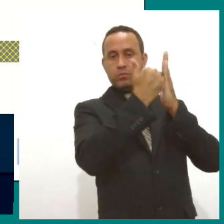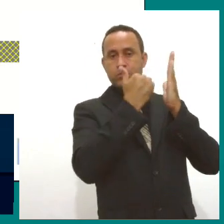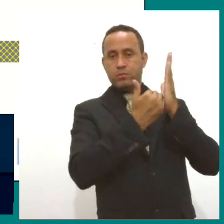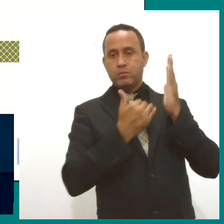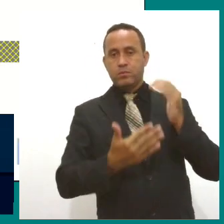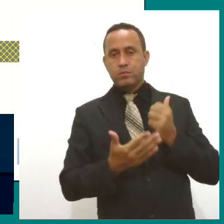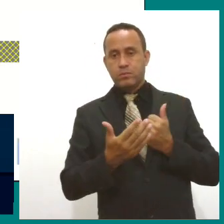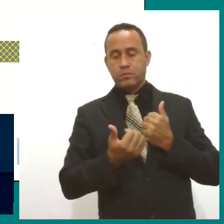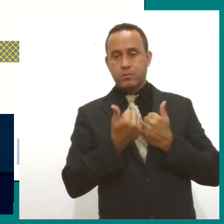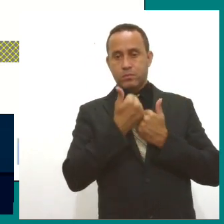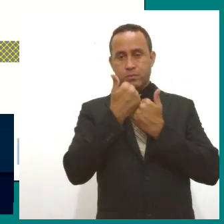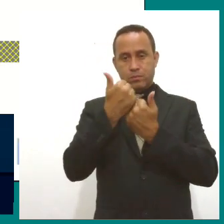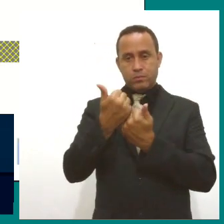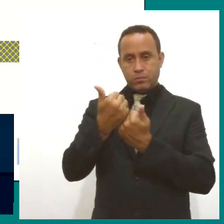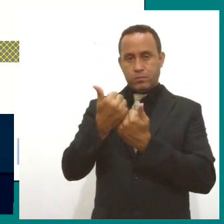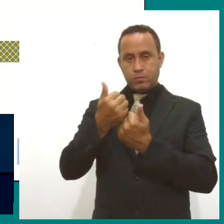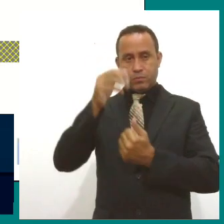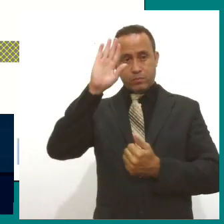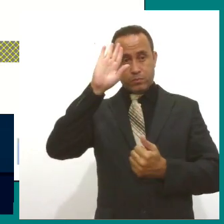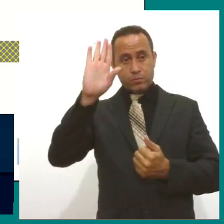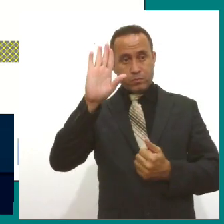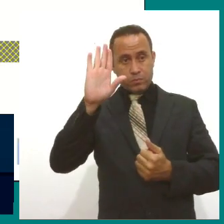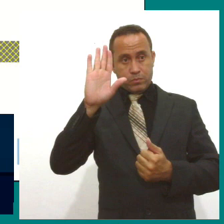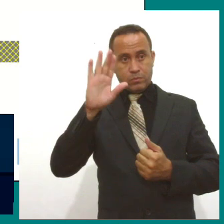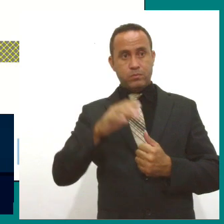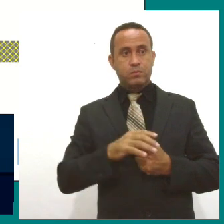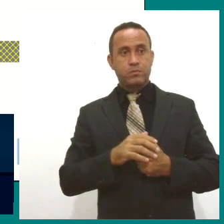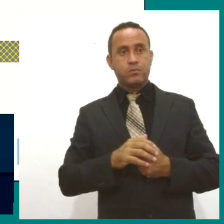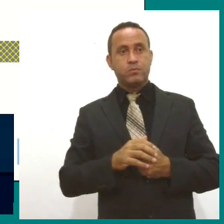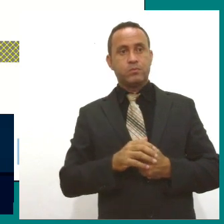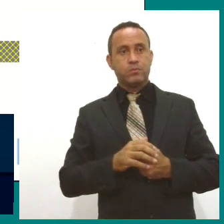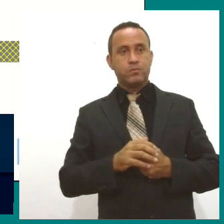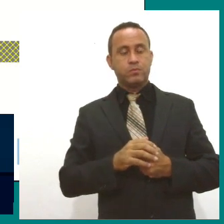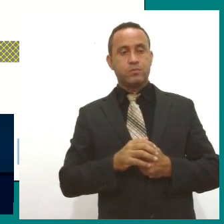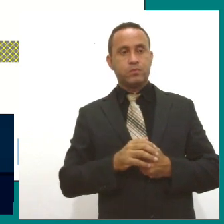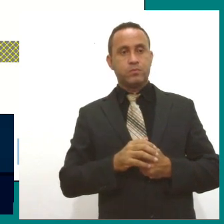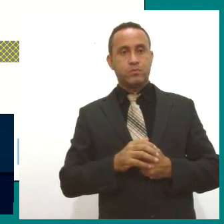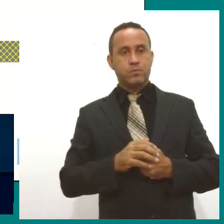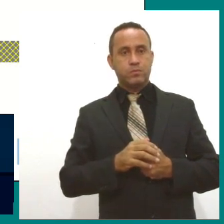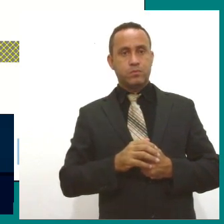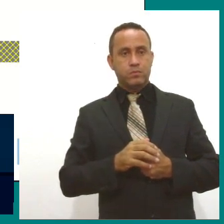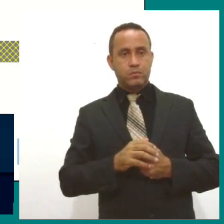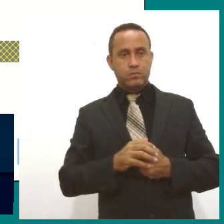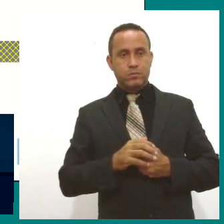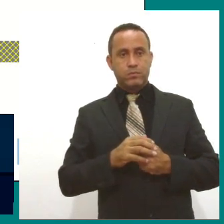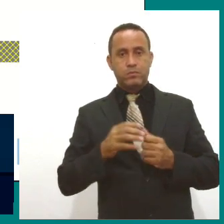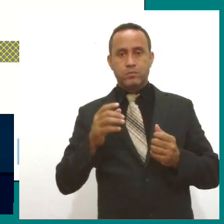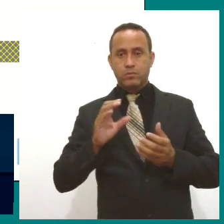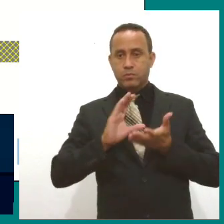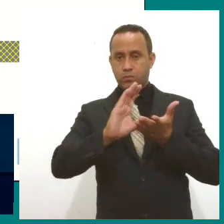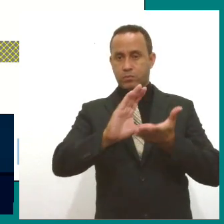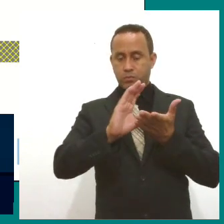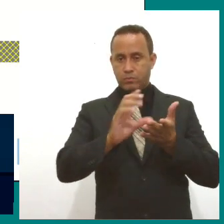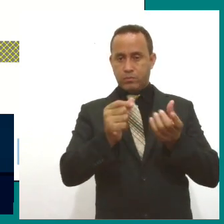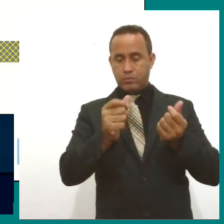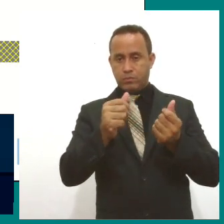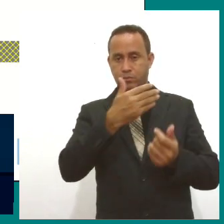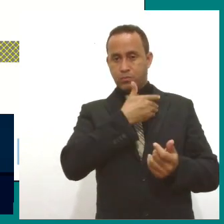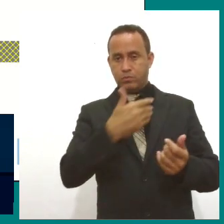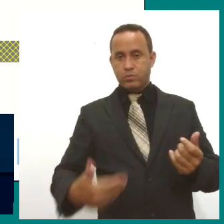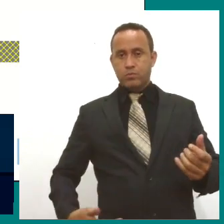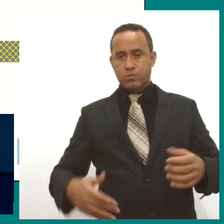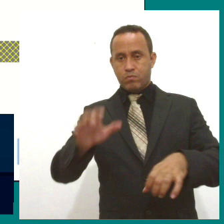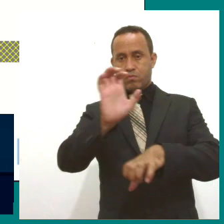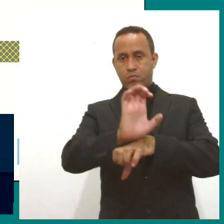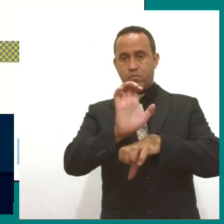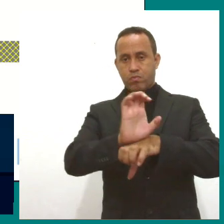cooperação, eu destacaria aí o Água Sergipe, que foi um acordo de empréstimo do governo do